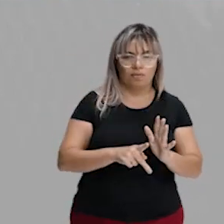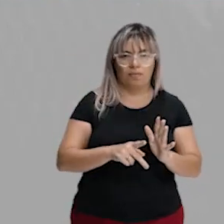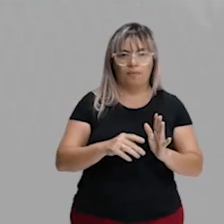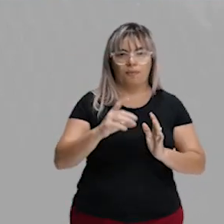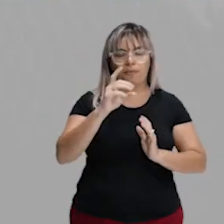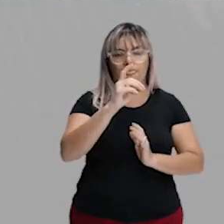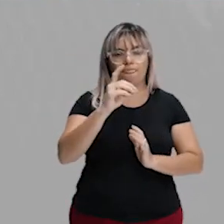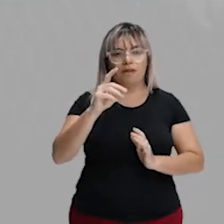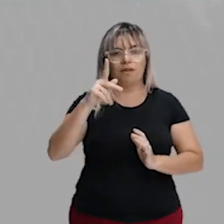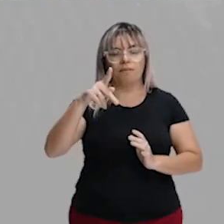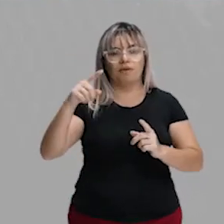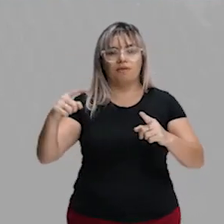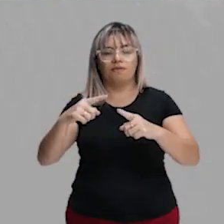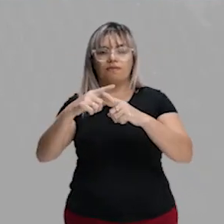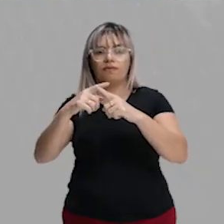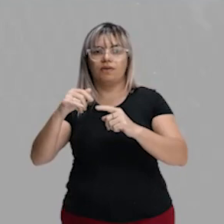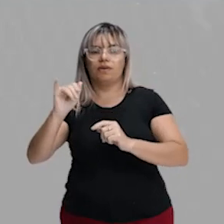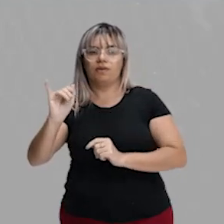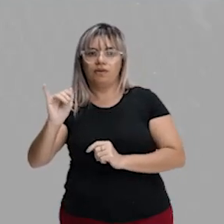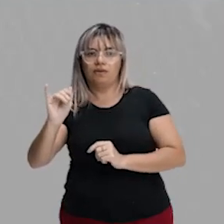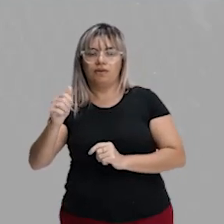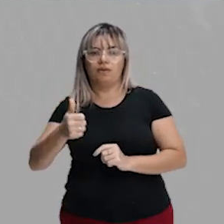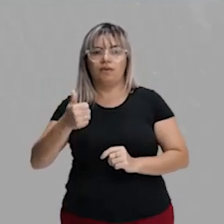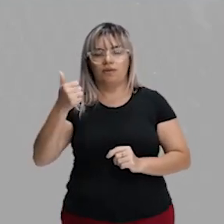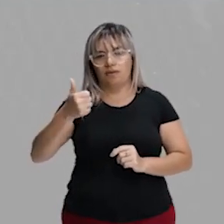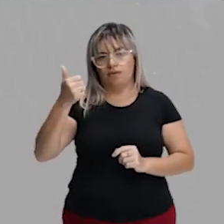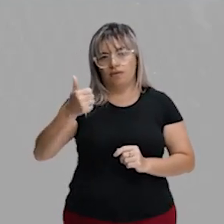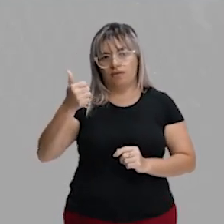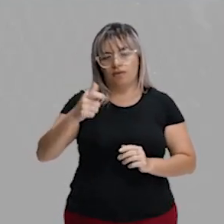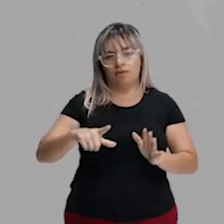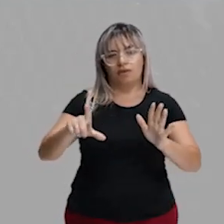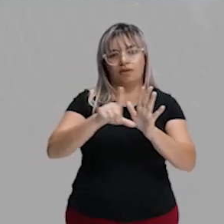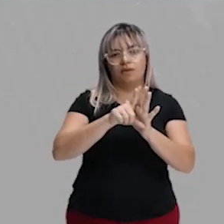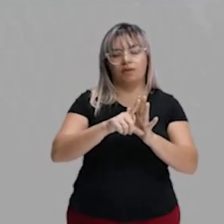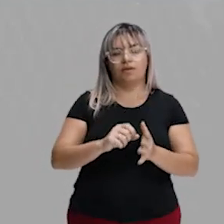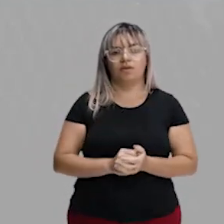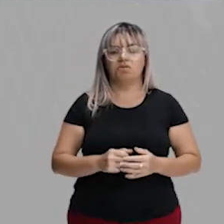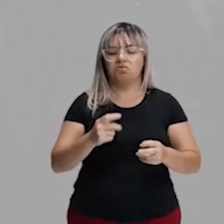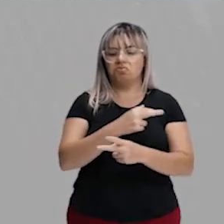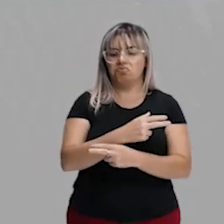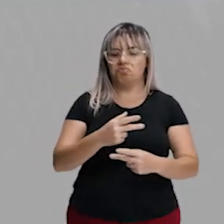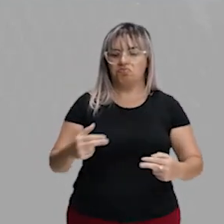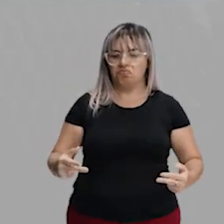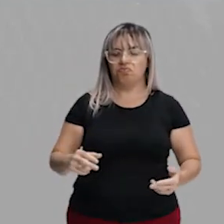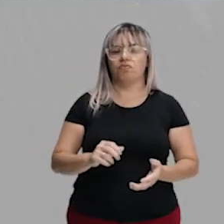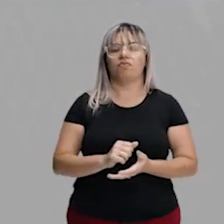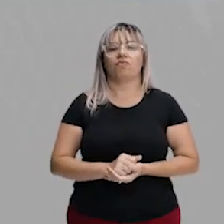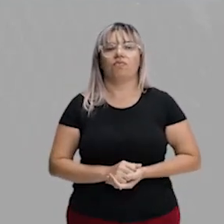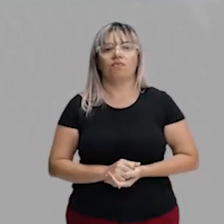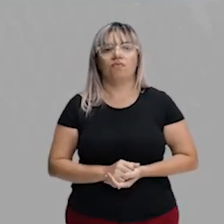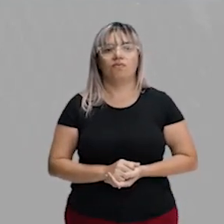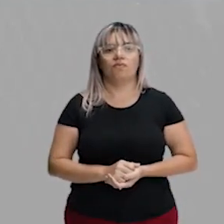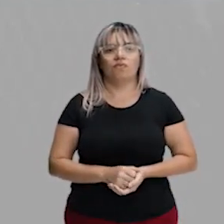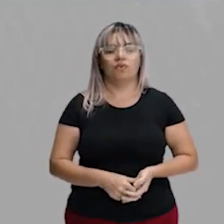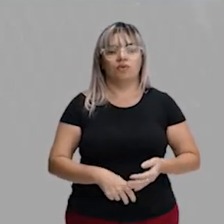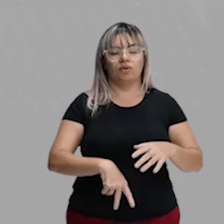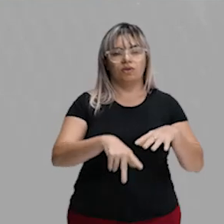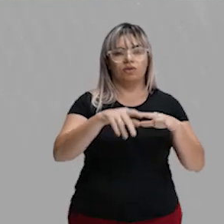DDP vezes corrente. Utilizando a primeira lei, nós vamos ter essas variações, tá certo? Então, a potência